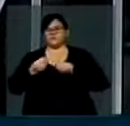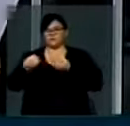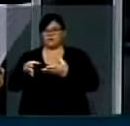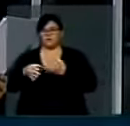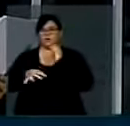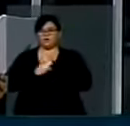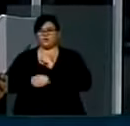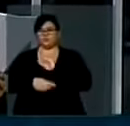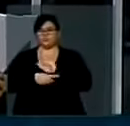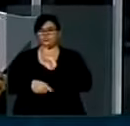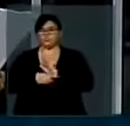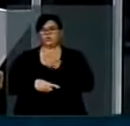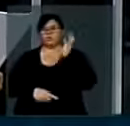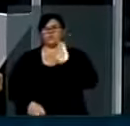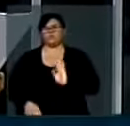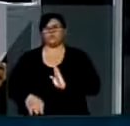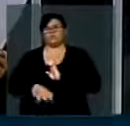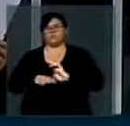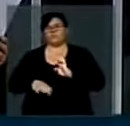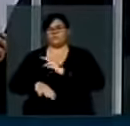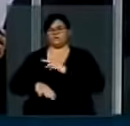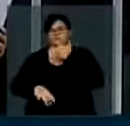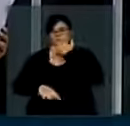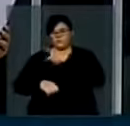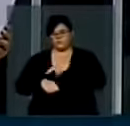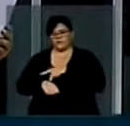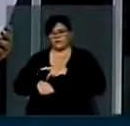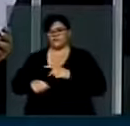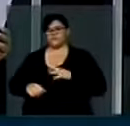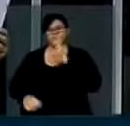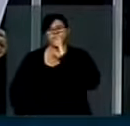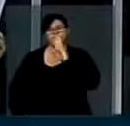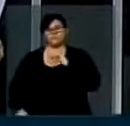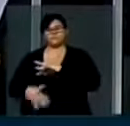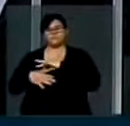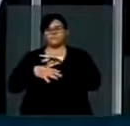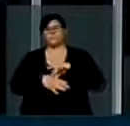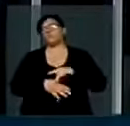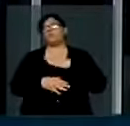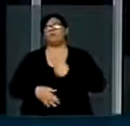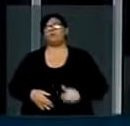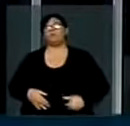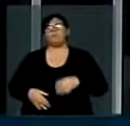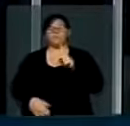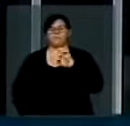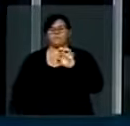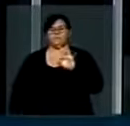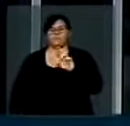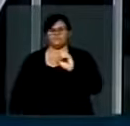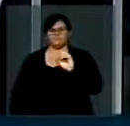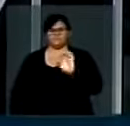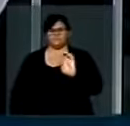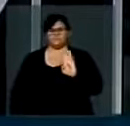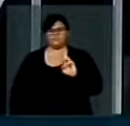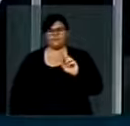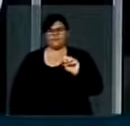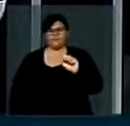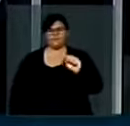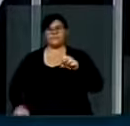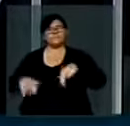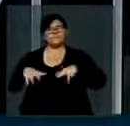o Estado brasileiro. Respondo ao líder do governo: a Petrobras nunca colocou 5 bilhões